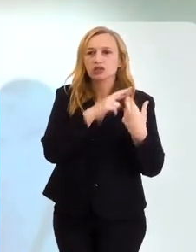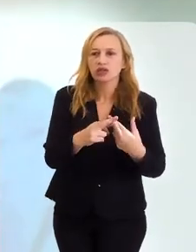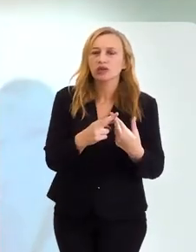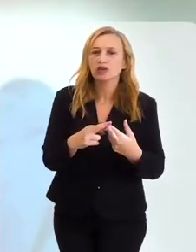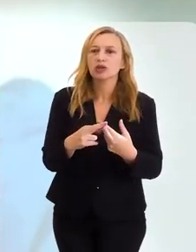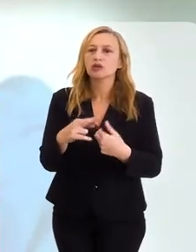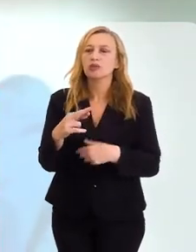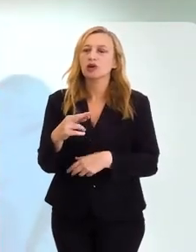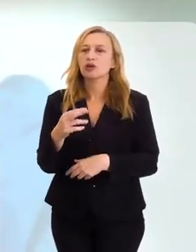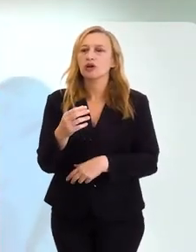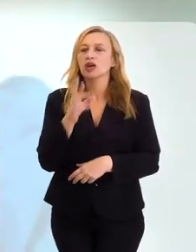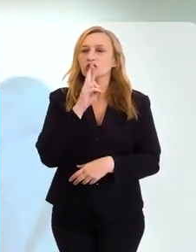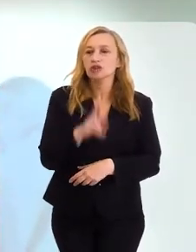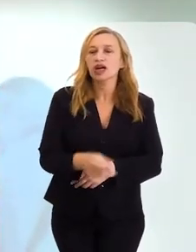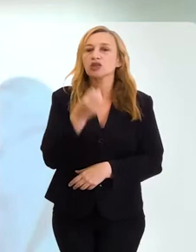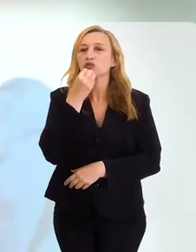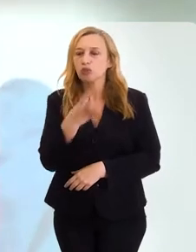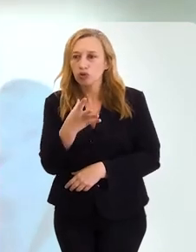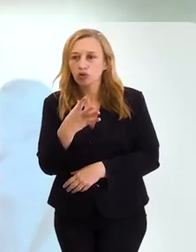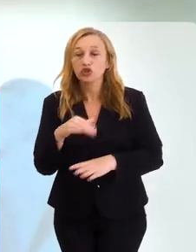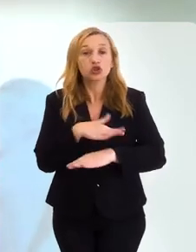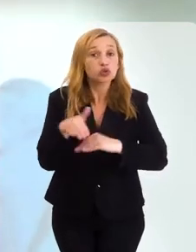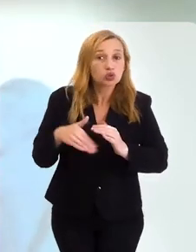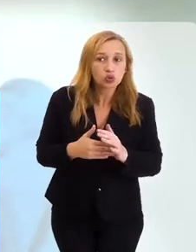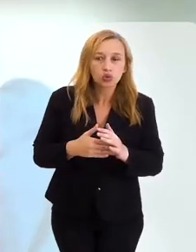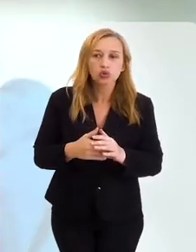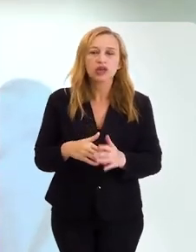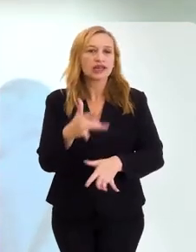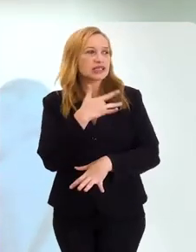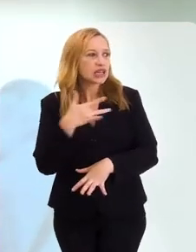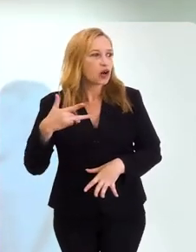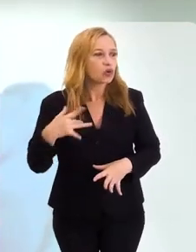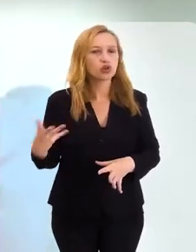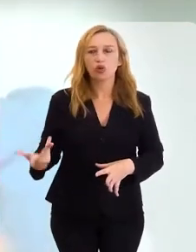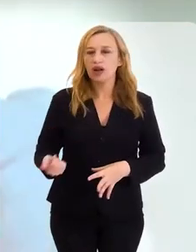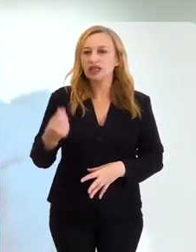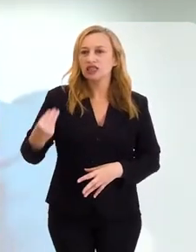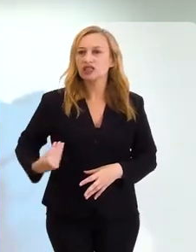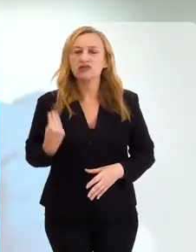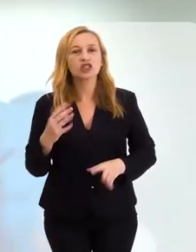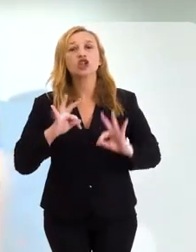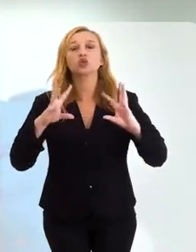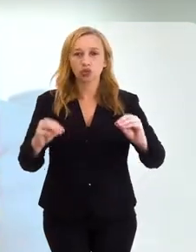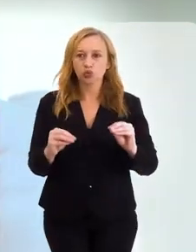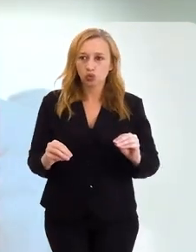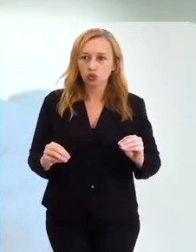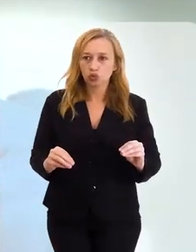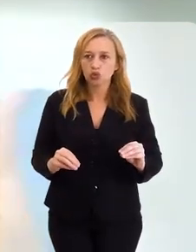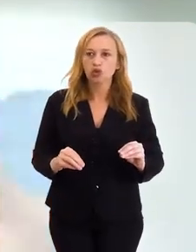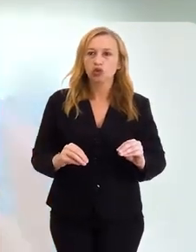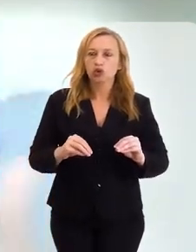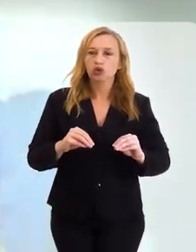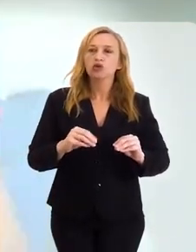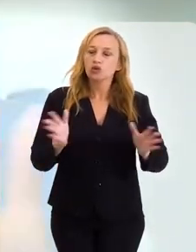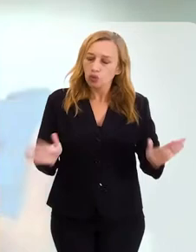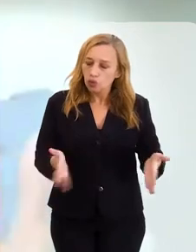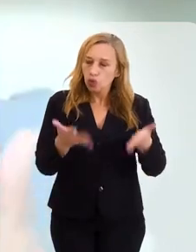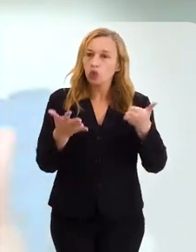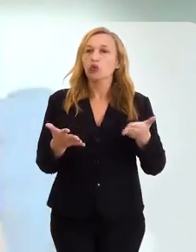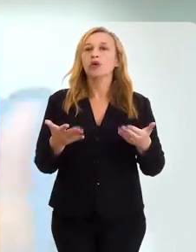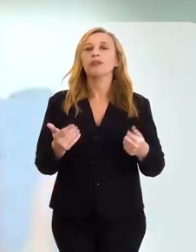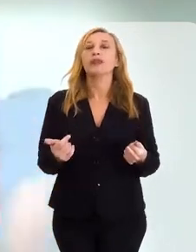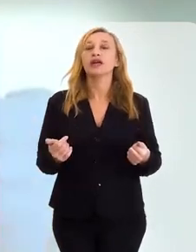grande responsável pelos resultados positivos da organização e das pessoas, em termos de saúde, qualidade de vida, tudo